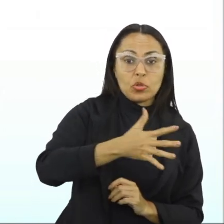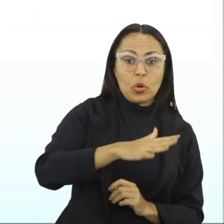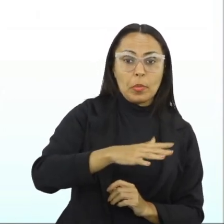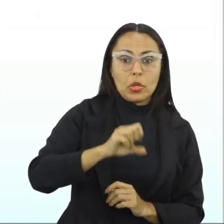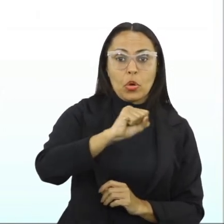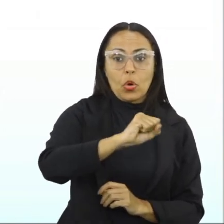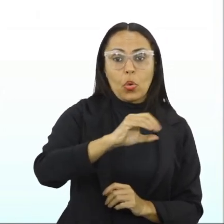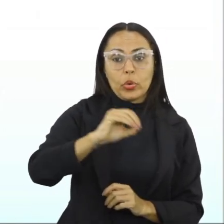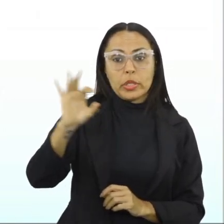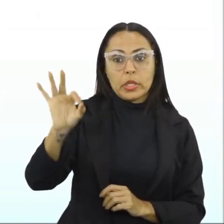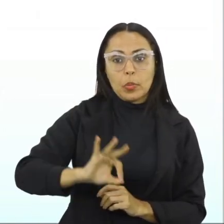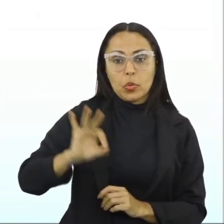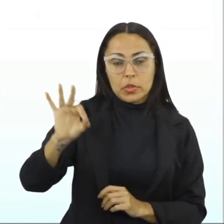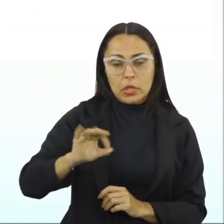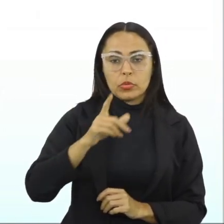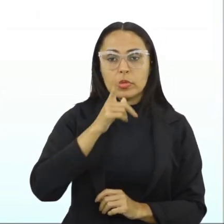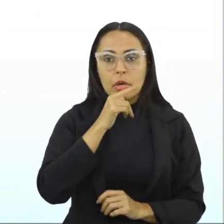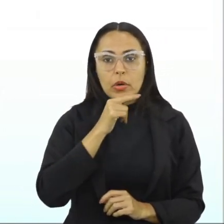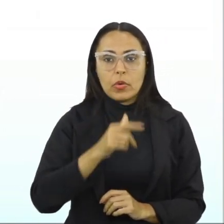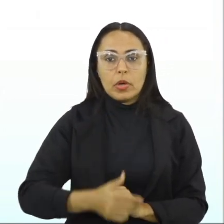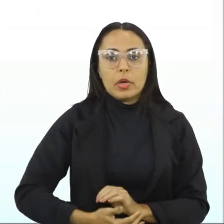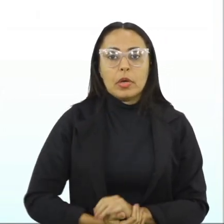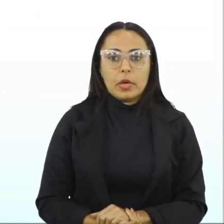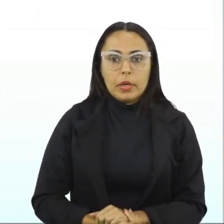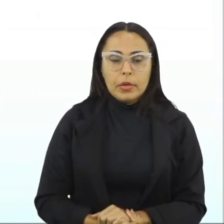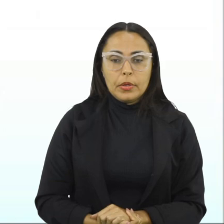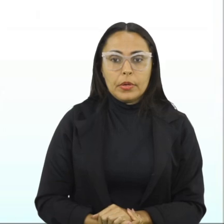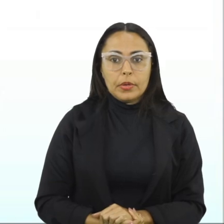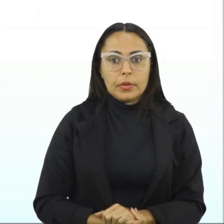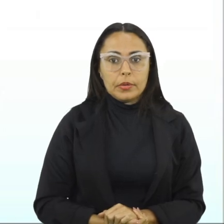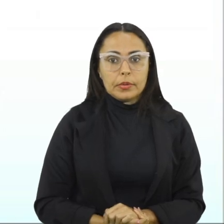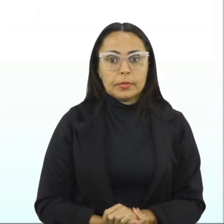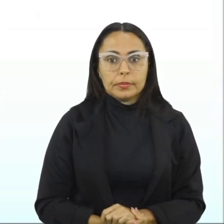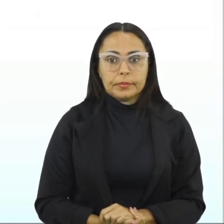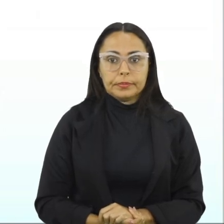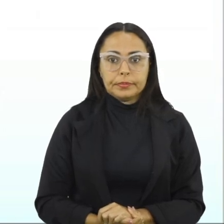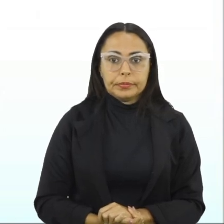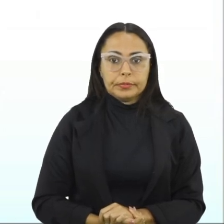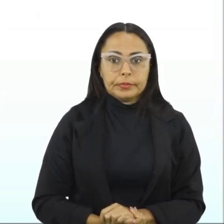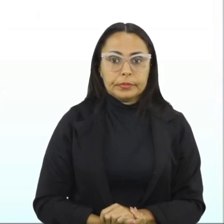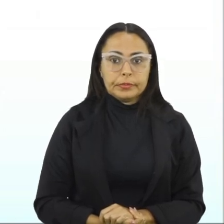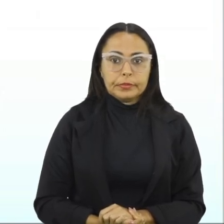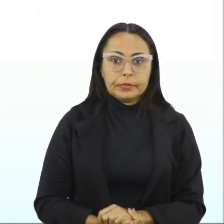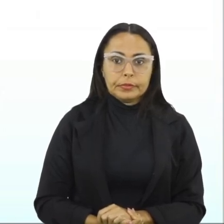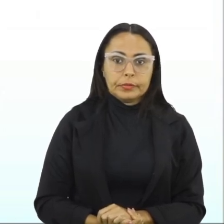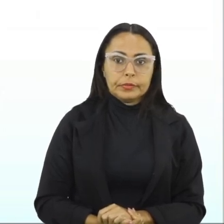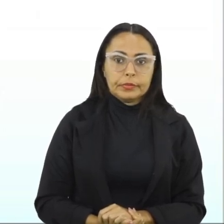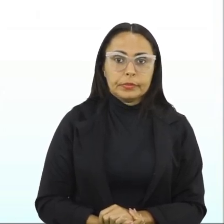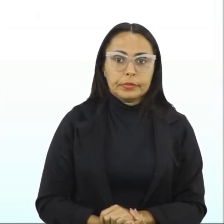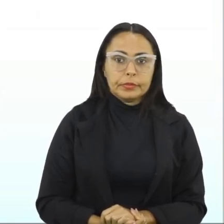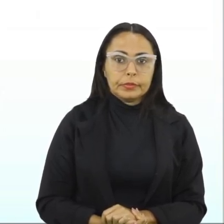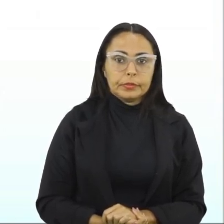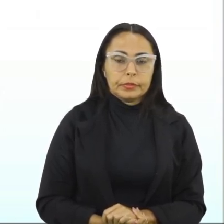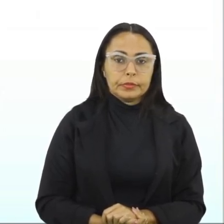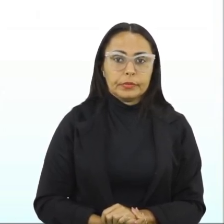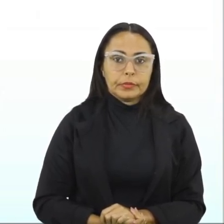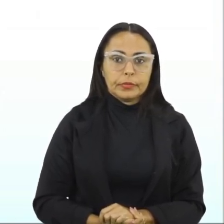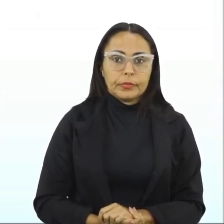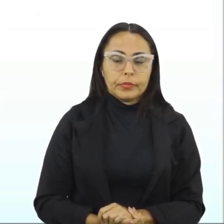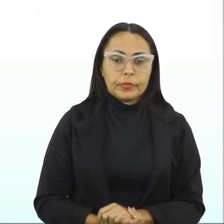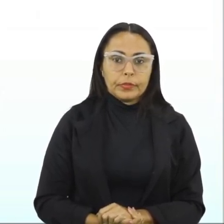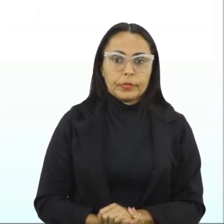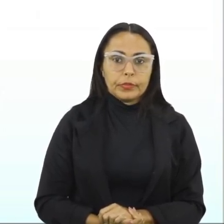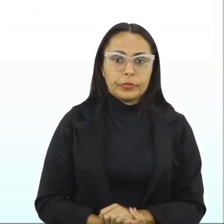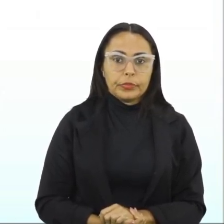menos 80% de água. Olha, mais ou menos 80% de água.